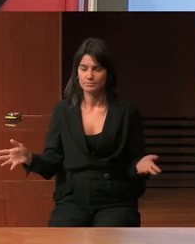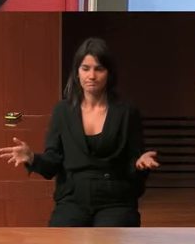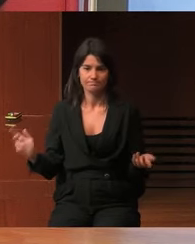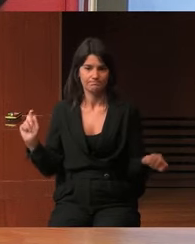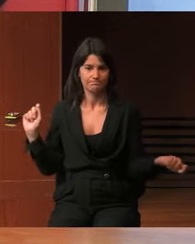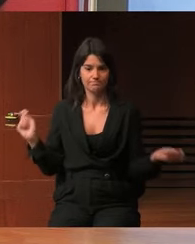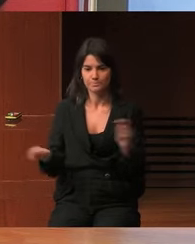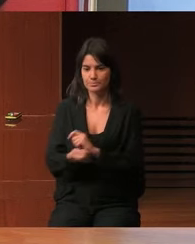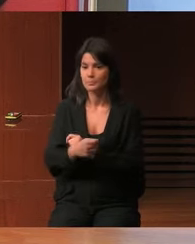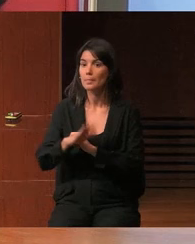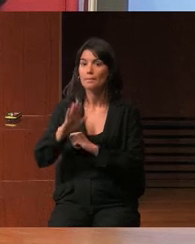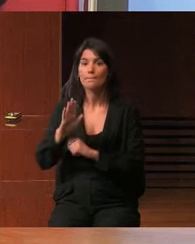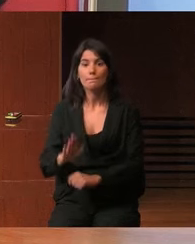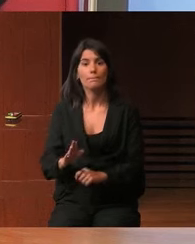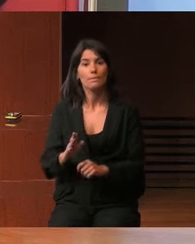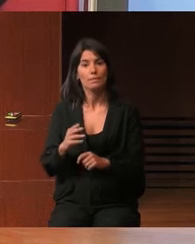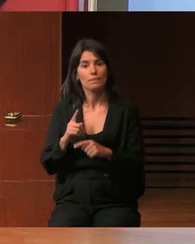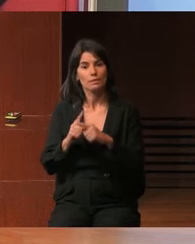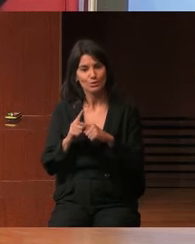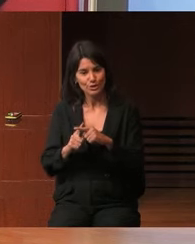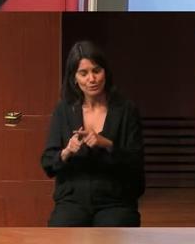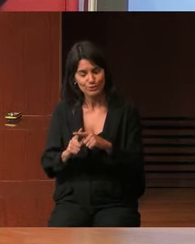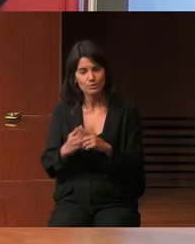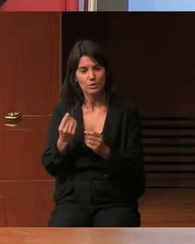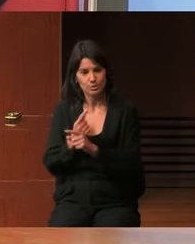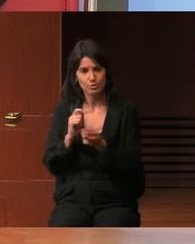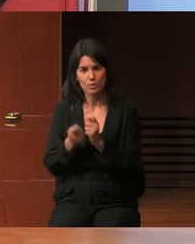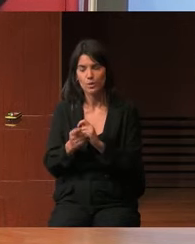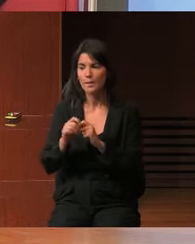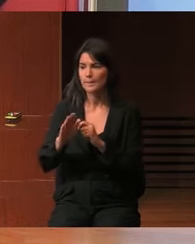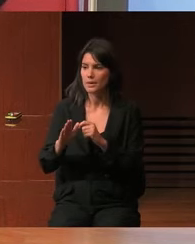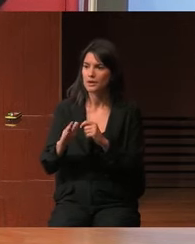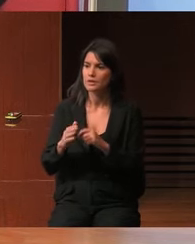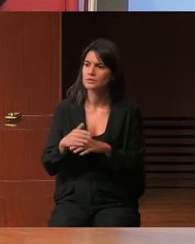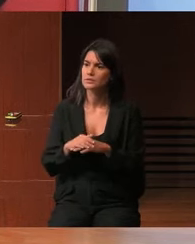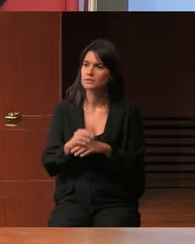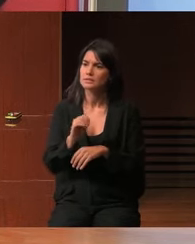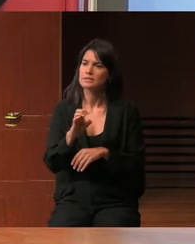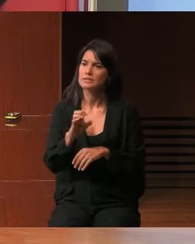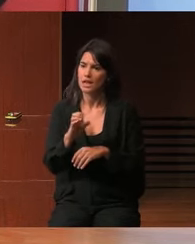positivo. Muita coisa mudou. Mas poderíamos dizer que até há um quarto de século,